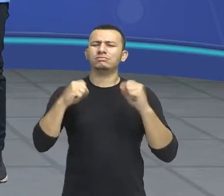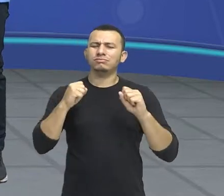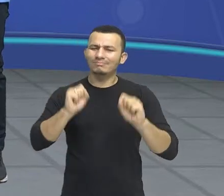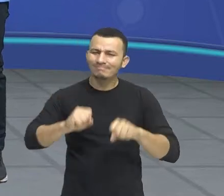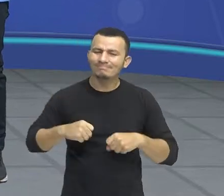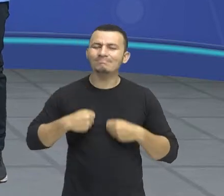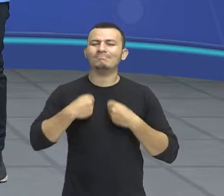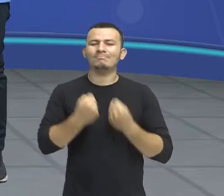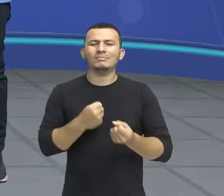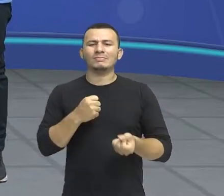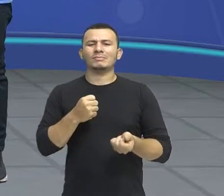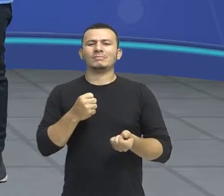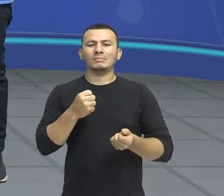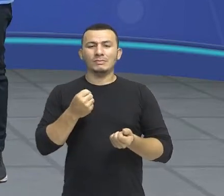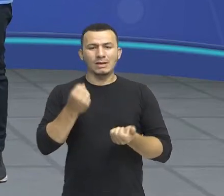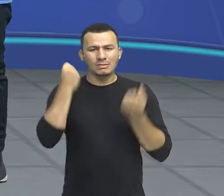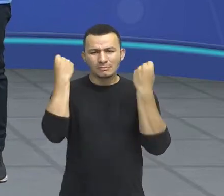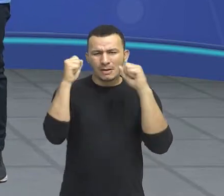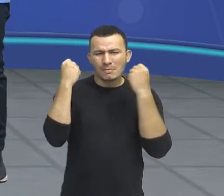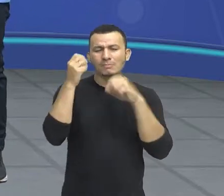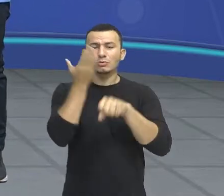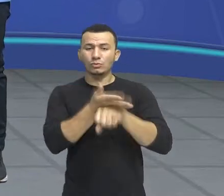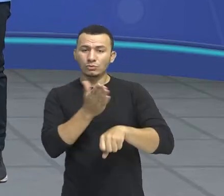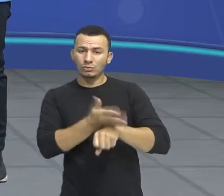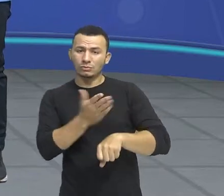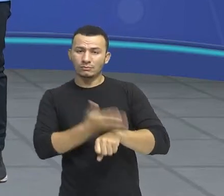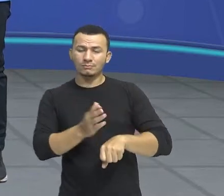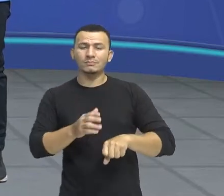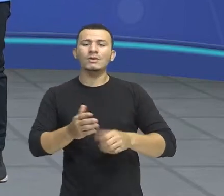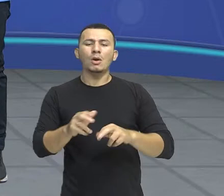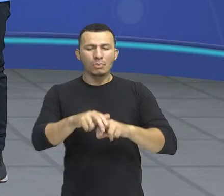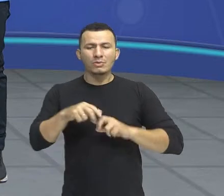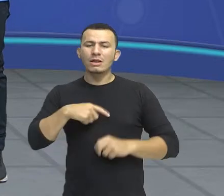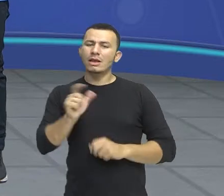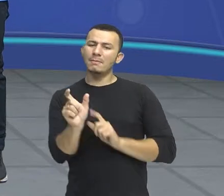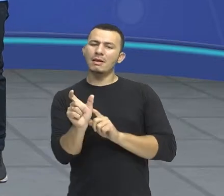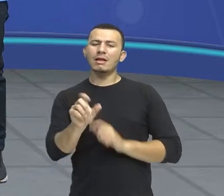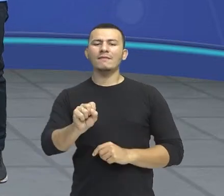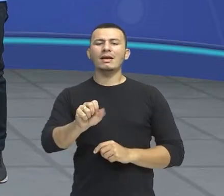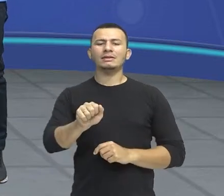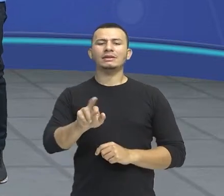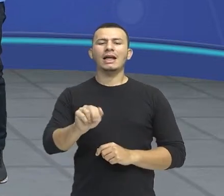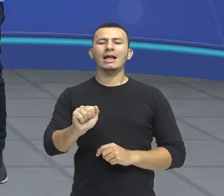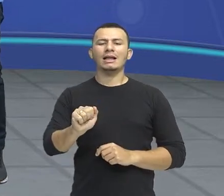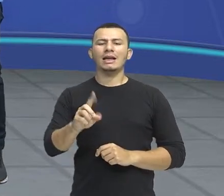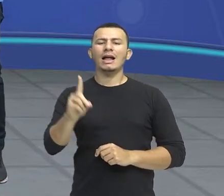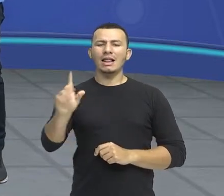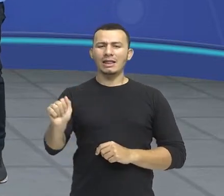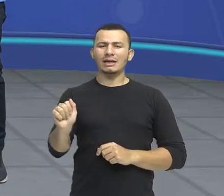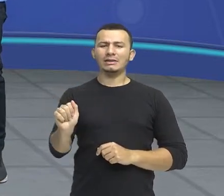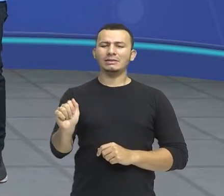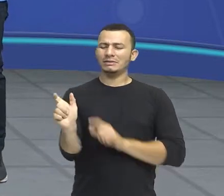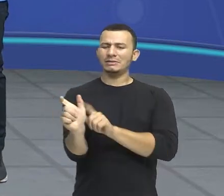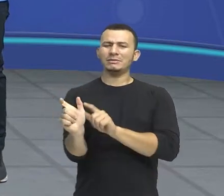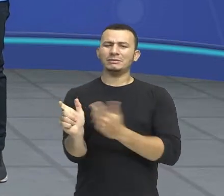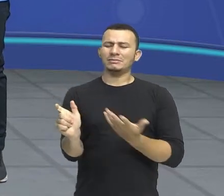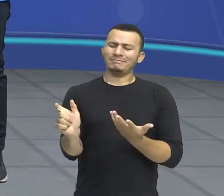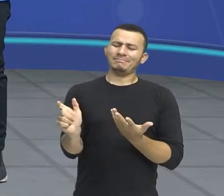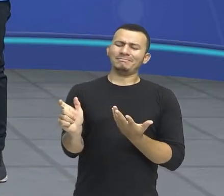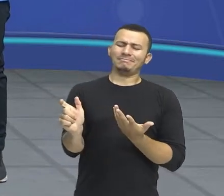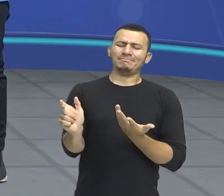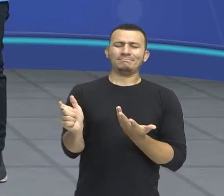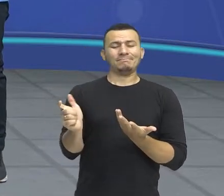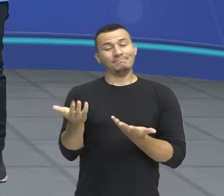exercícios físicos, e aí utiliza esse termo pejorativo sarada, né? Algo muito